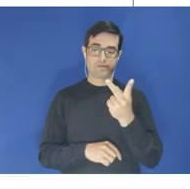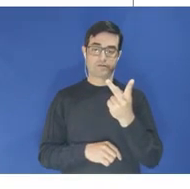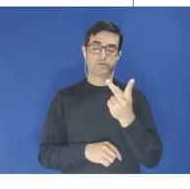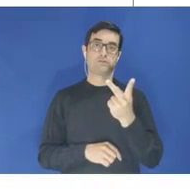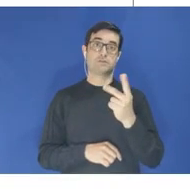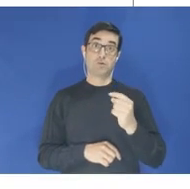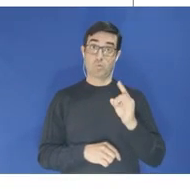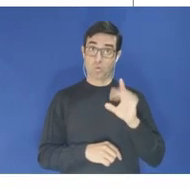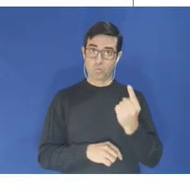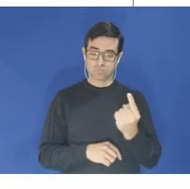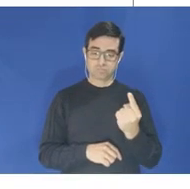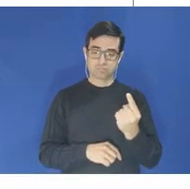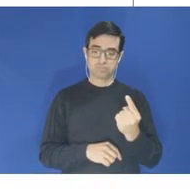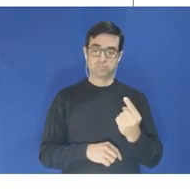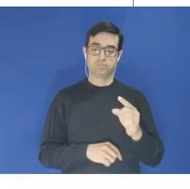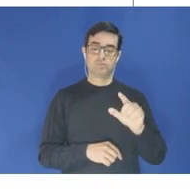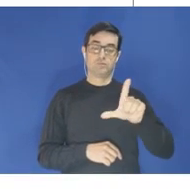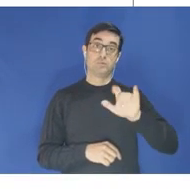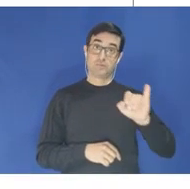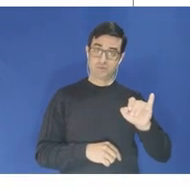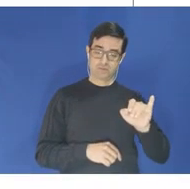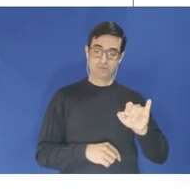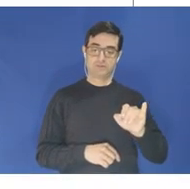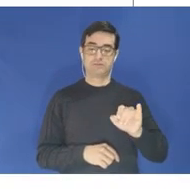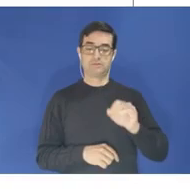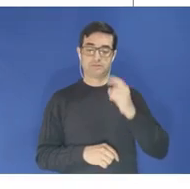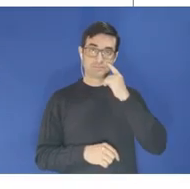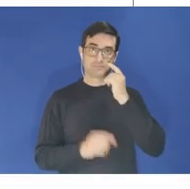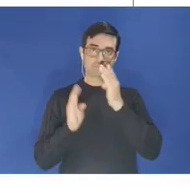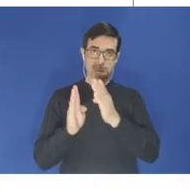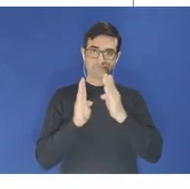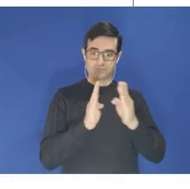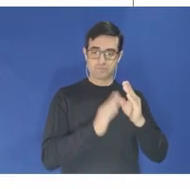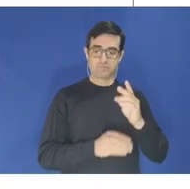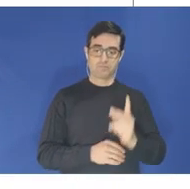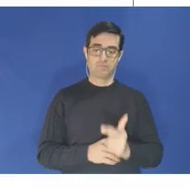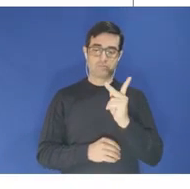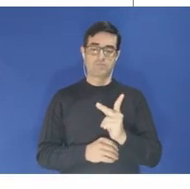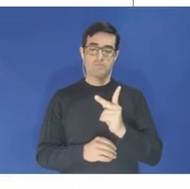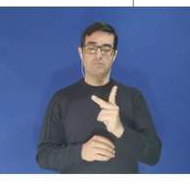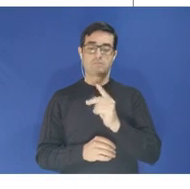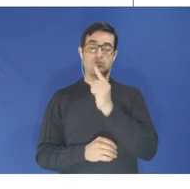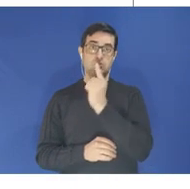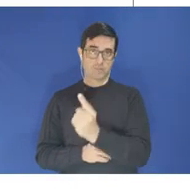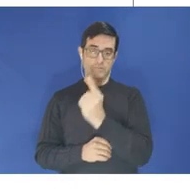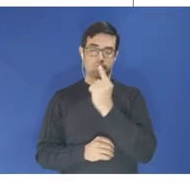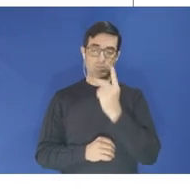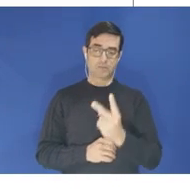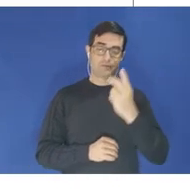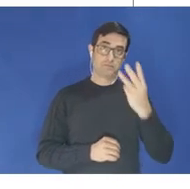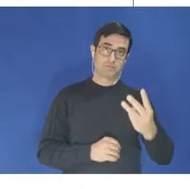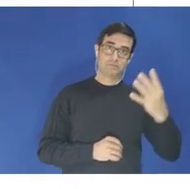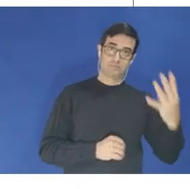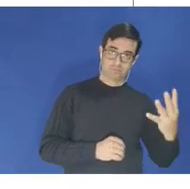um. O lítio tem 1 e o 2. O sódio 1, 2 e o 3. O potássio 1,